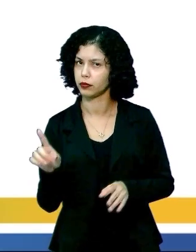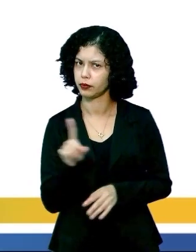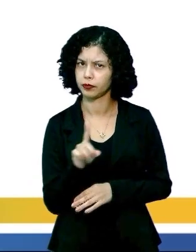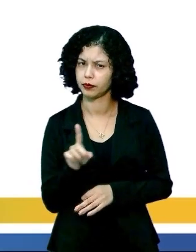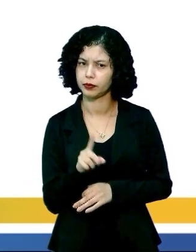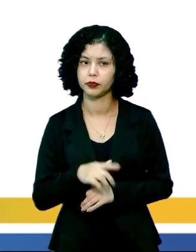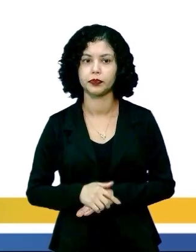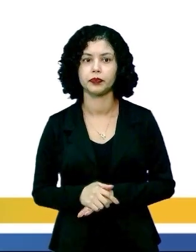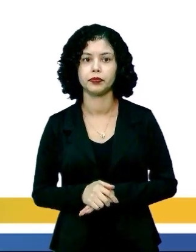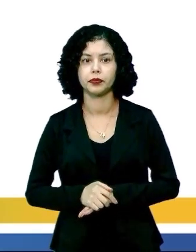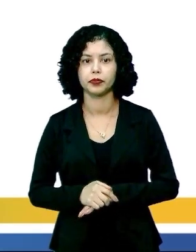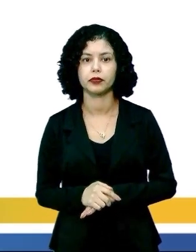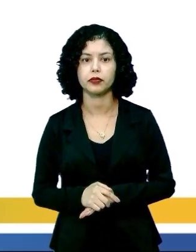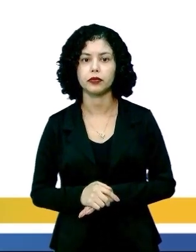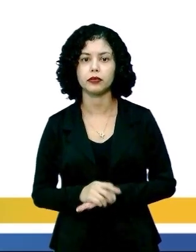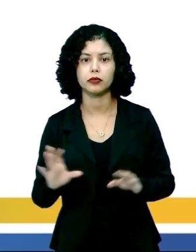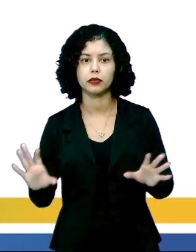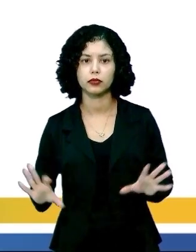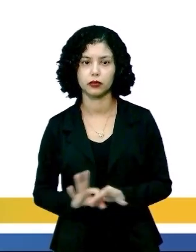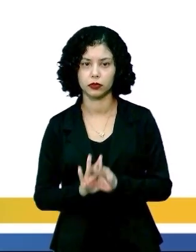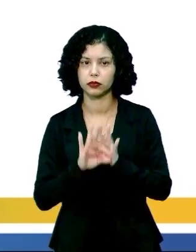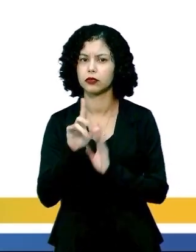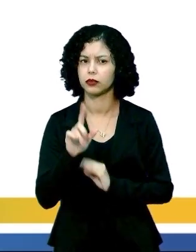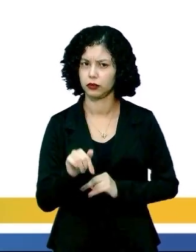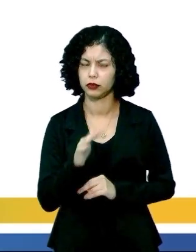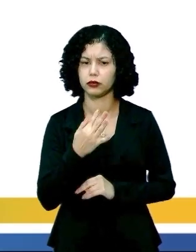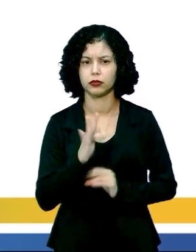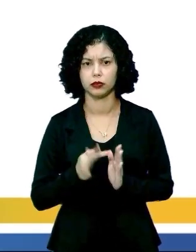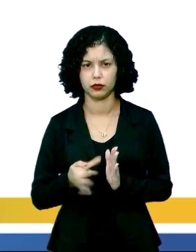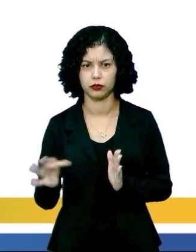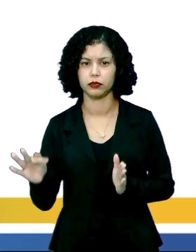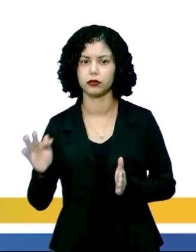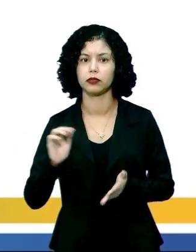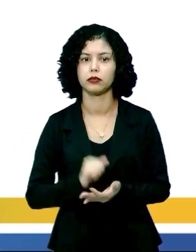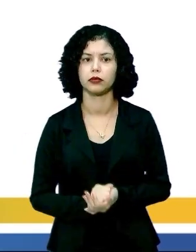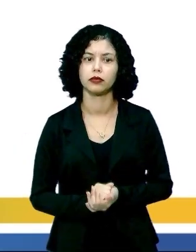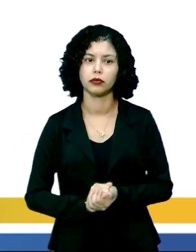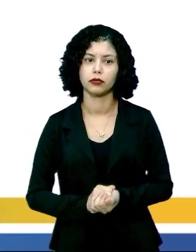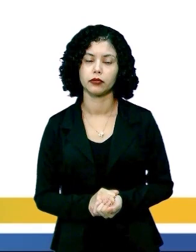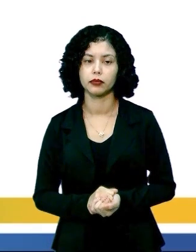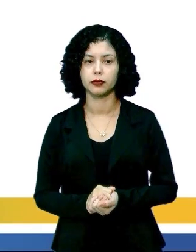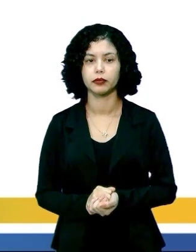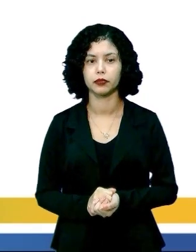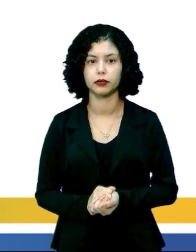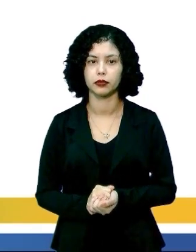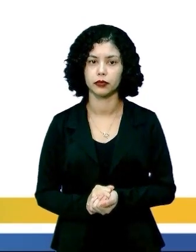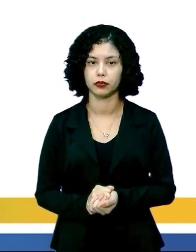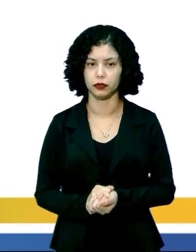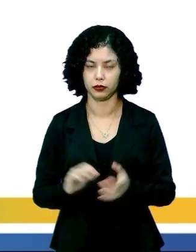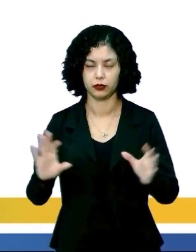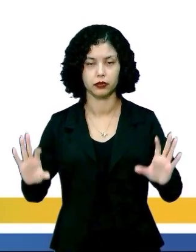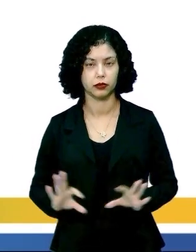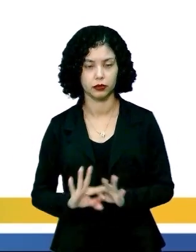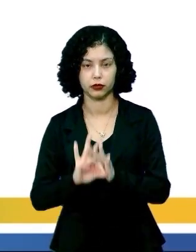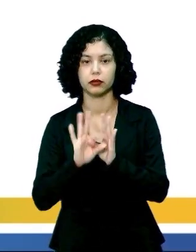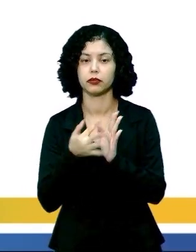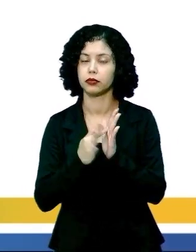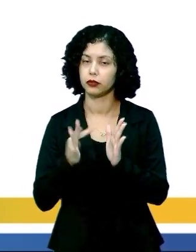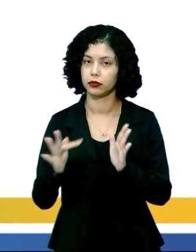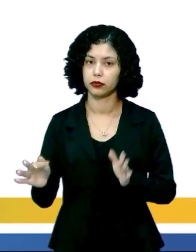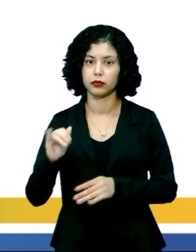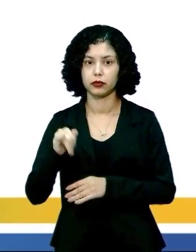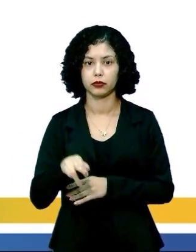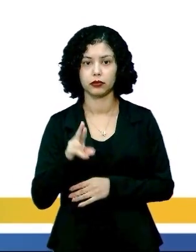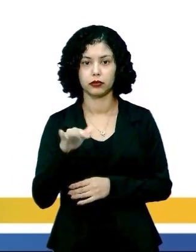uma função? Essa relação é uma função sobrejetora? Ela é uma